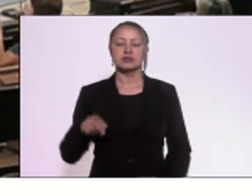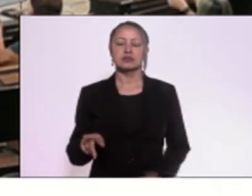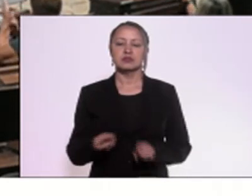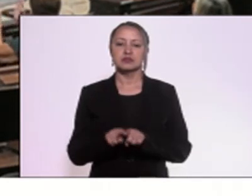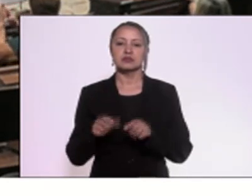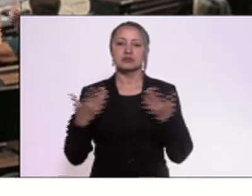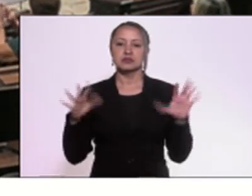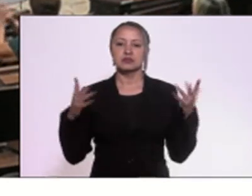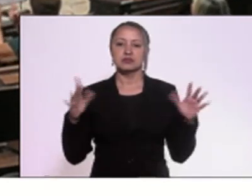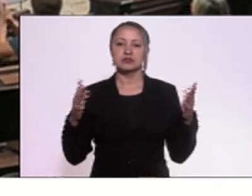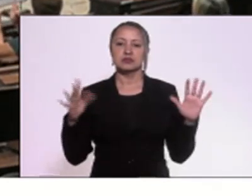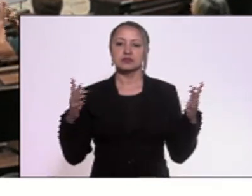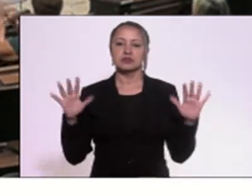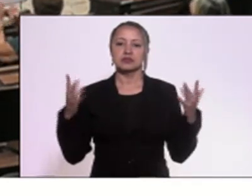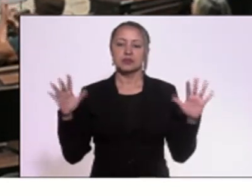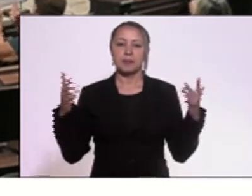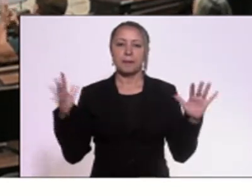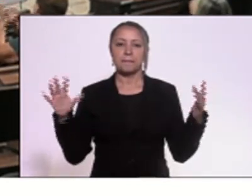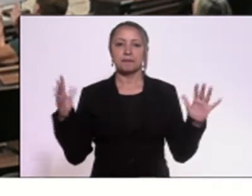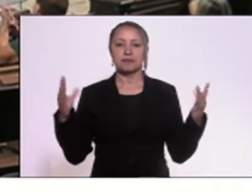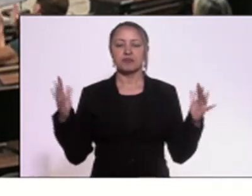fazer companhia.